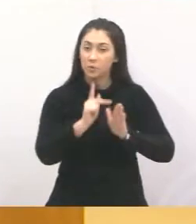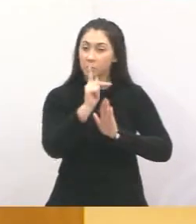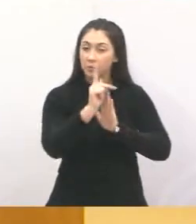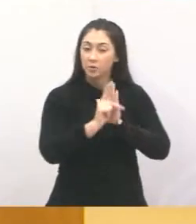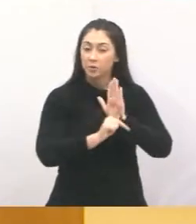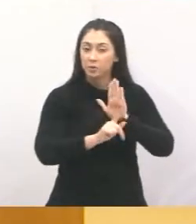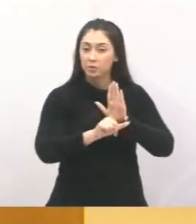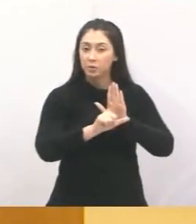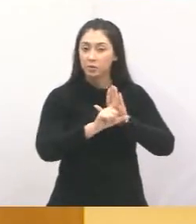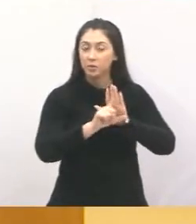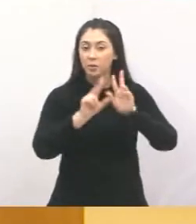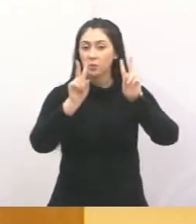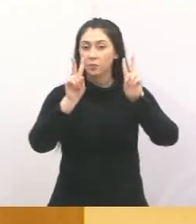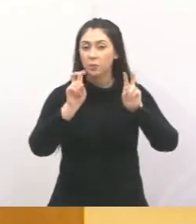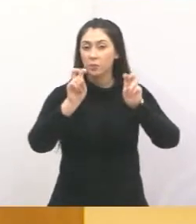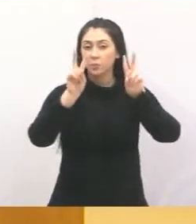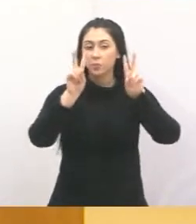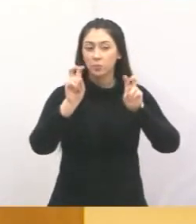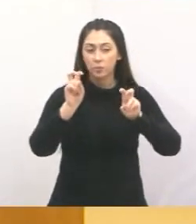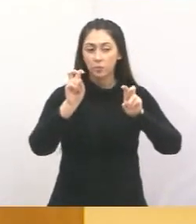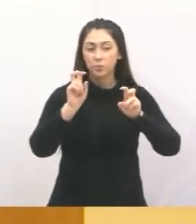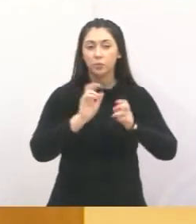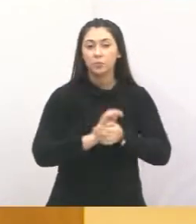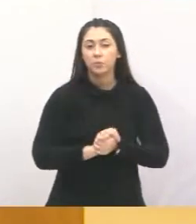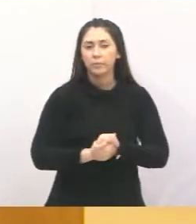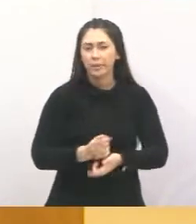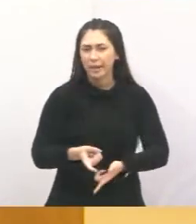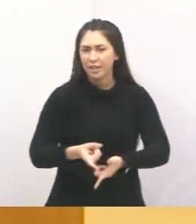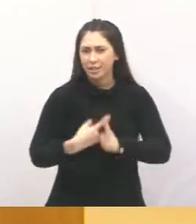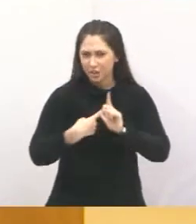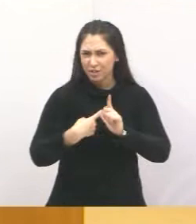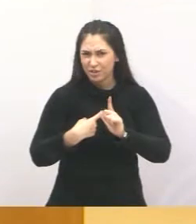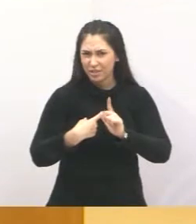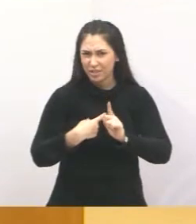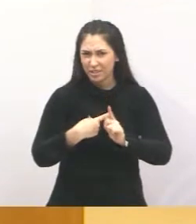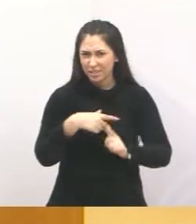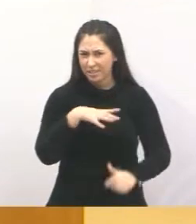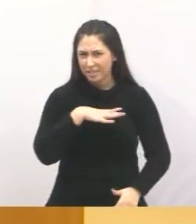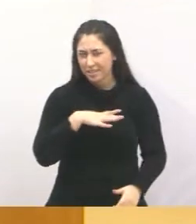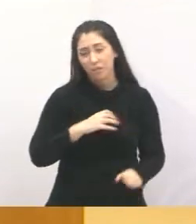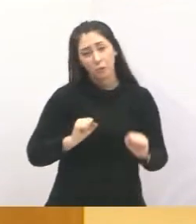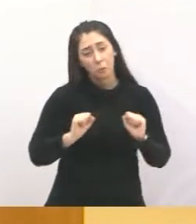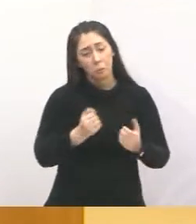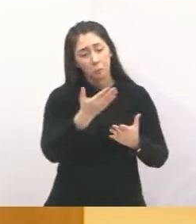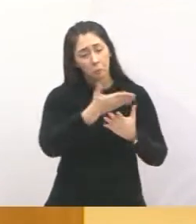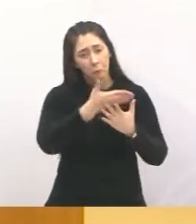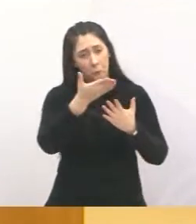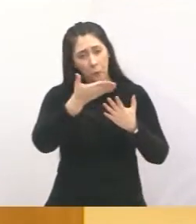de lei que fala sobre a questão do parcelamento e reparcelamento no caso.